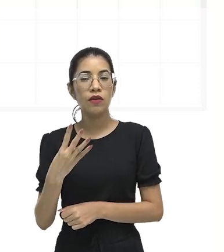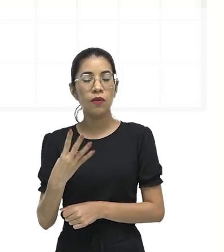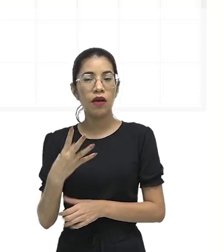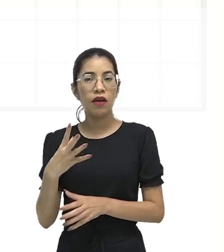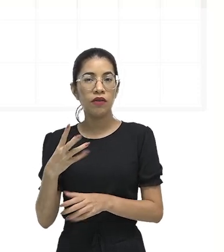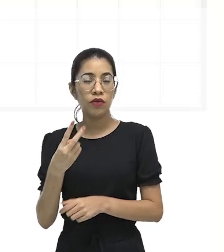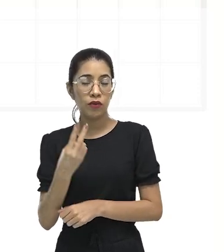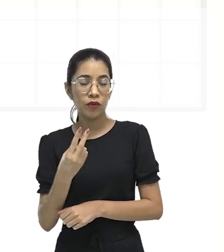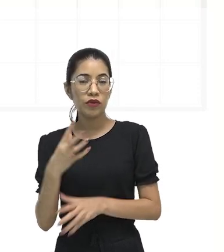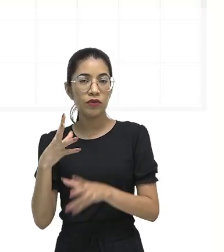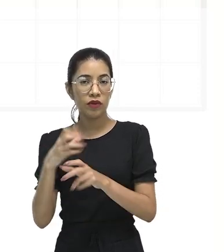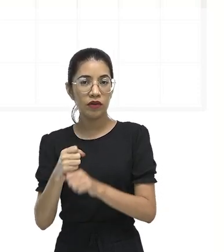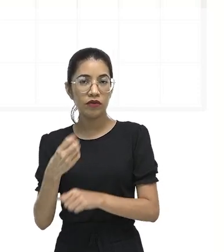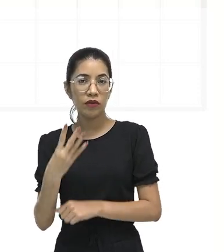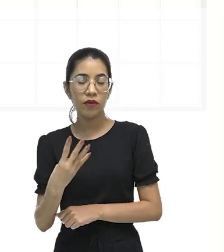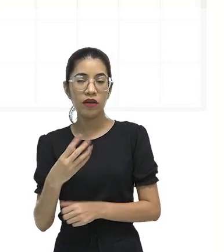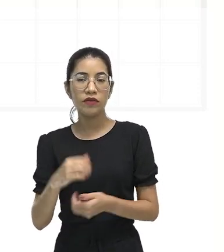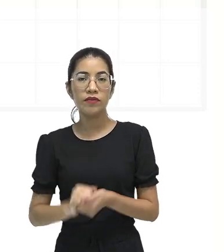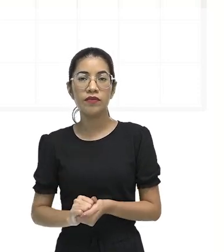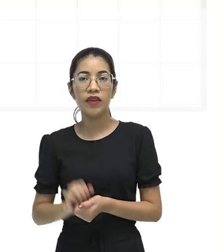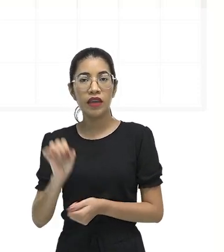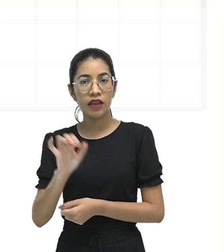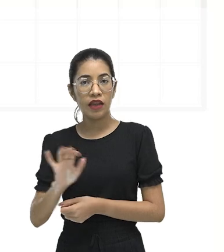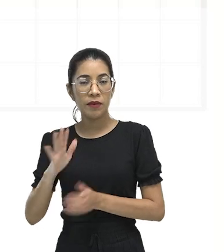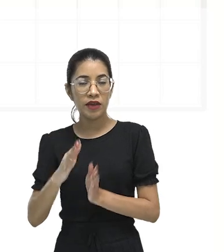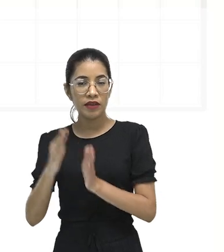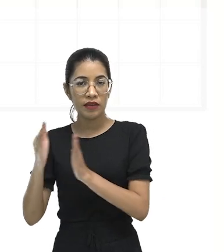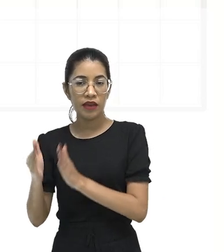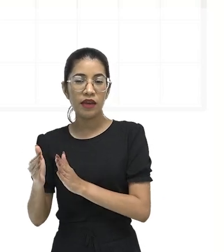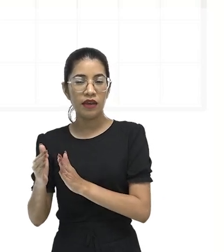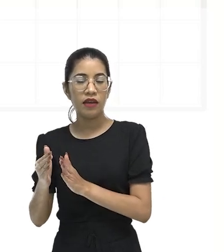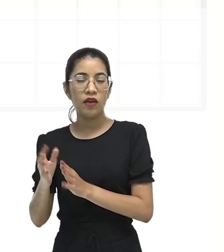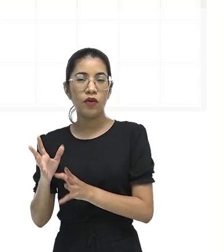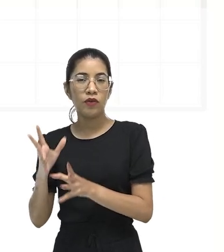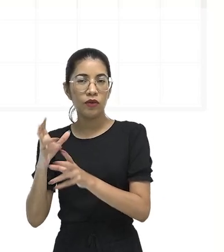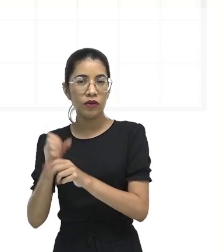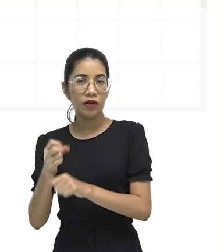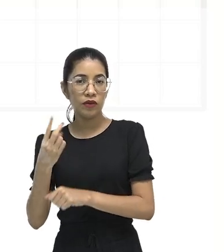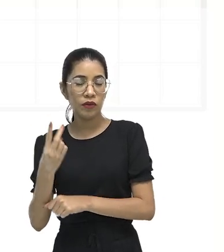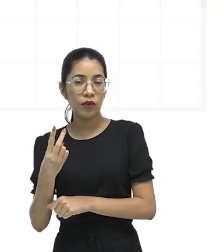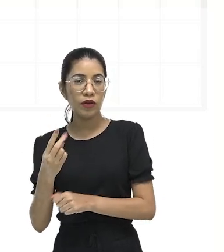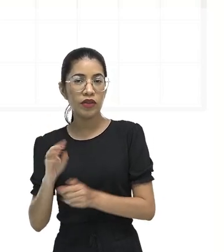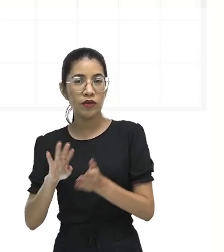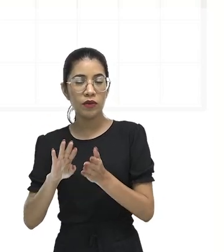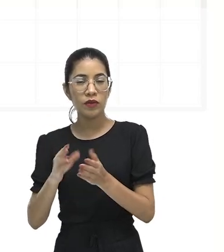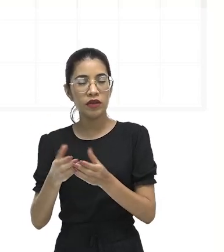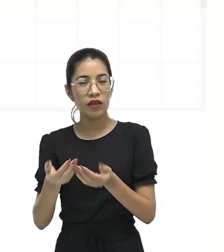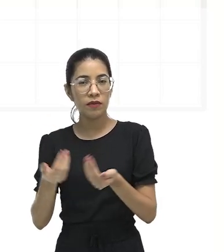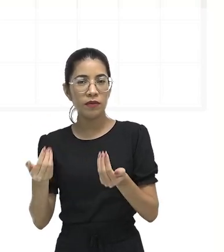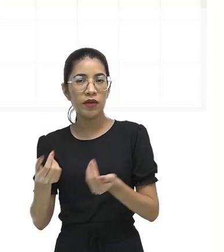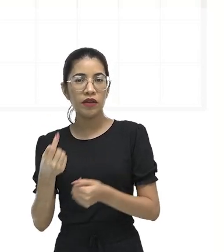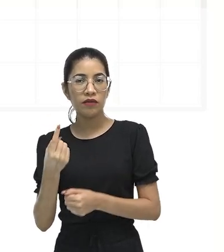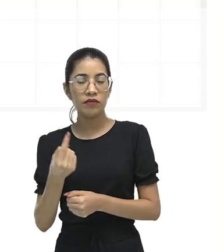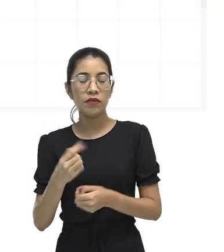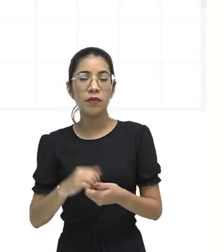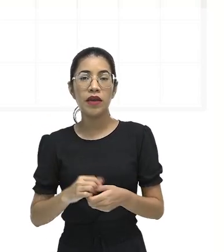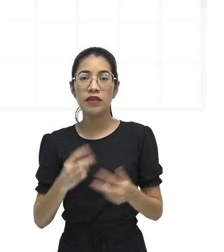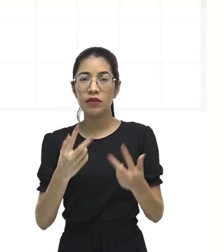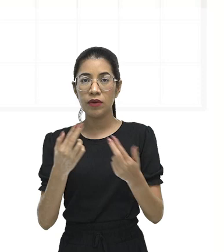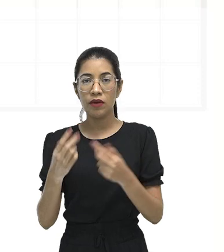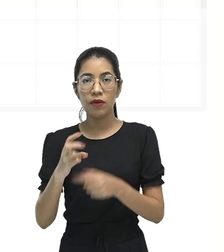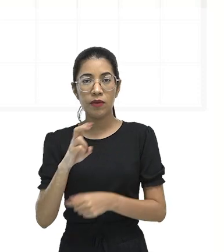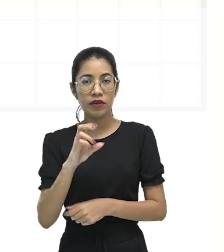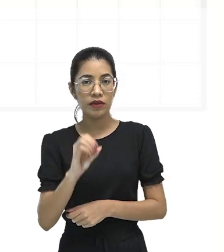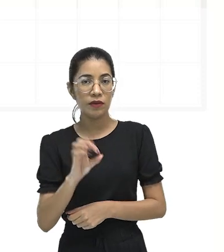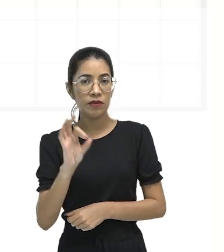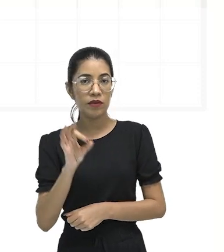aqui uma parte do total de 2. Mas todas elas têm exatamente 50%,